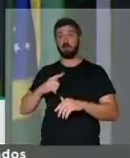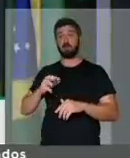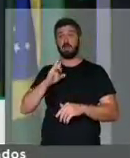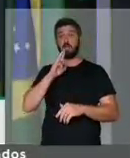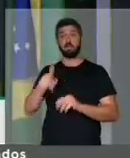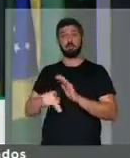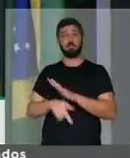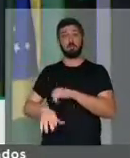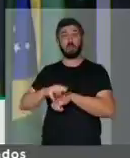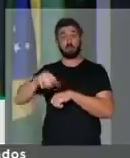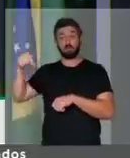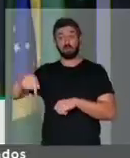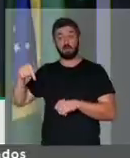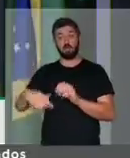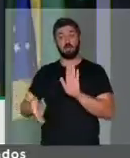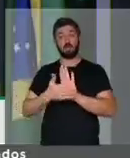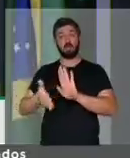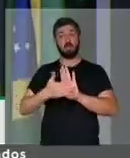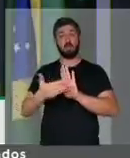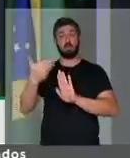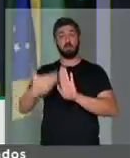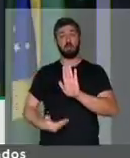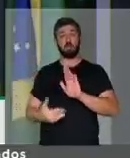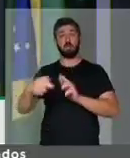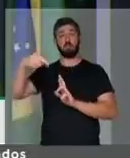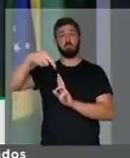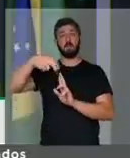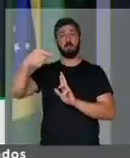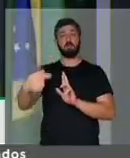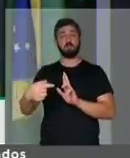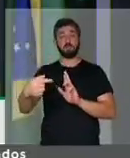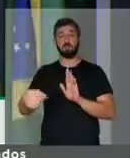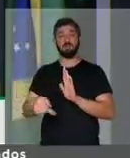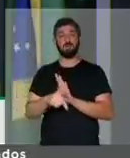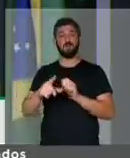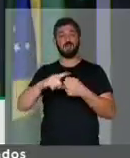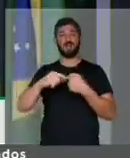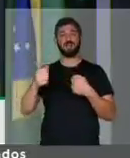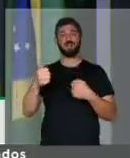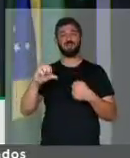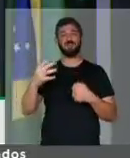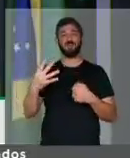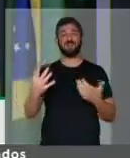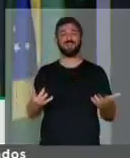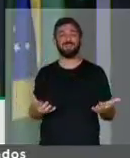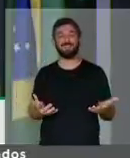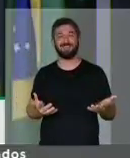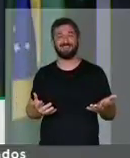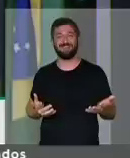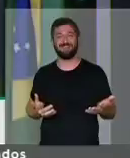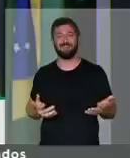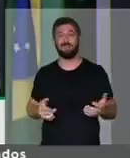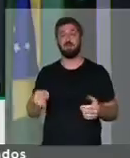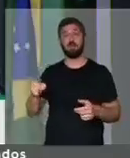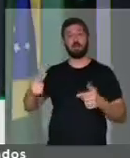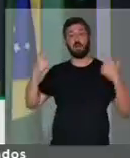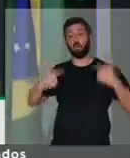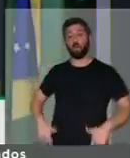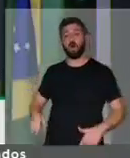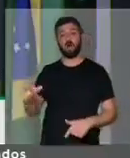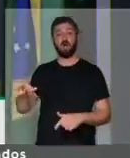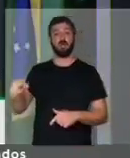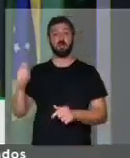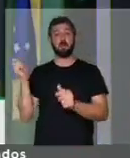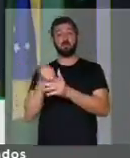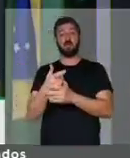respaldo constitucional aqui no parágrafo 7º do artigo 194 da Constituição, que elas são isentas